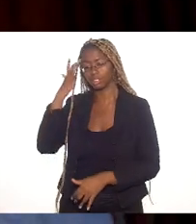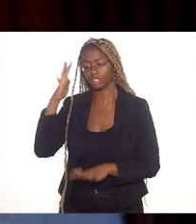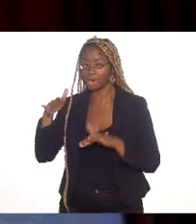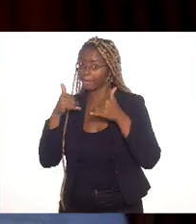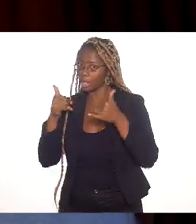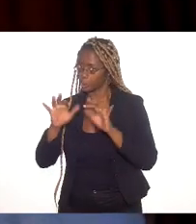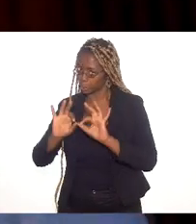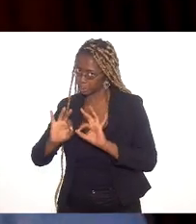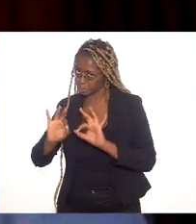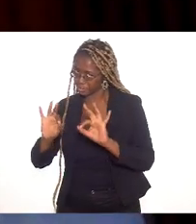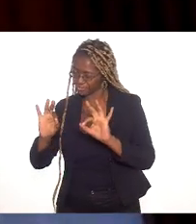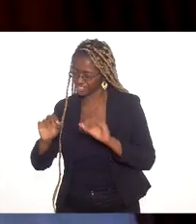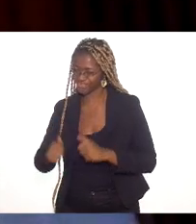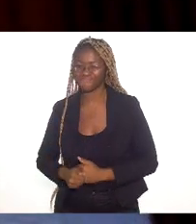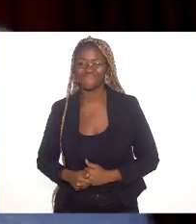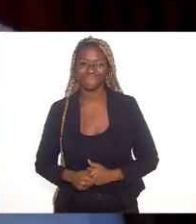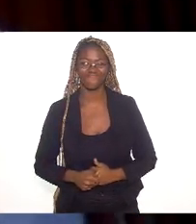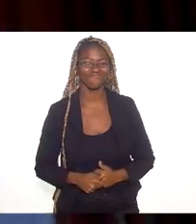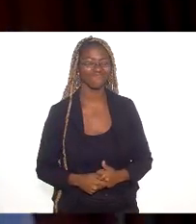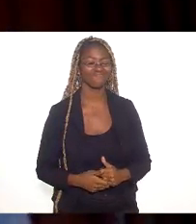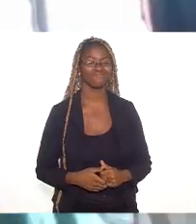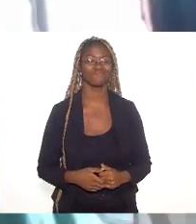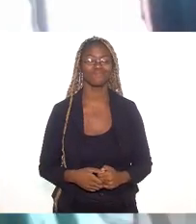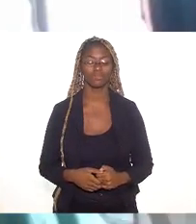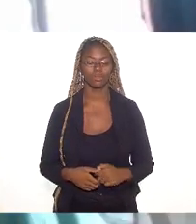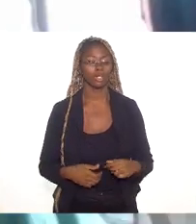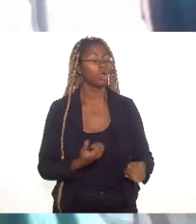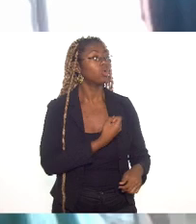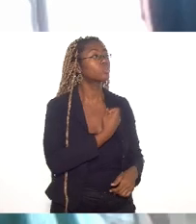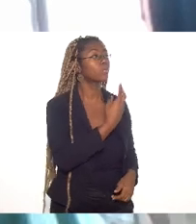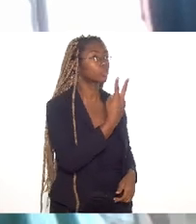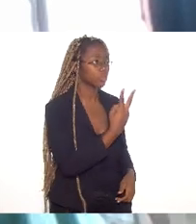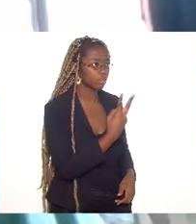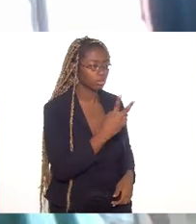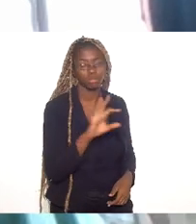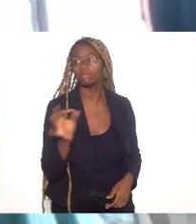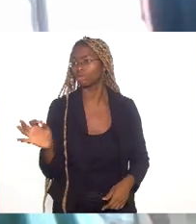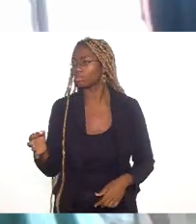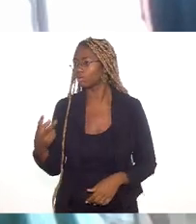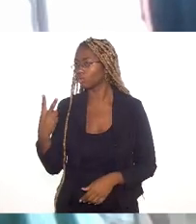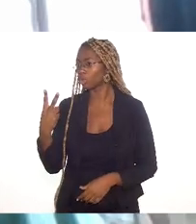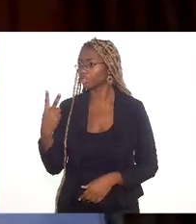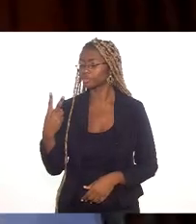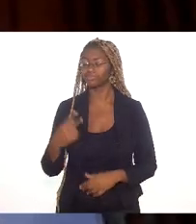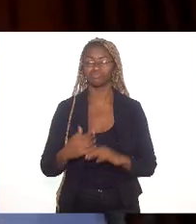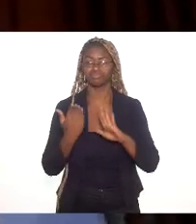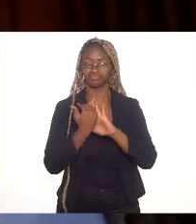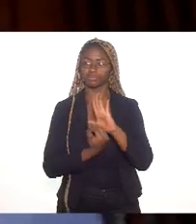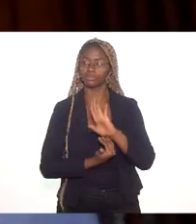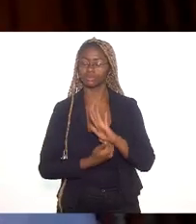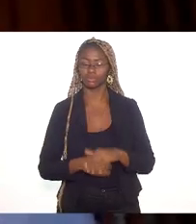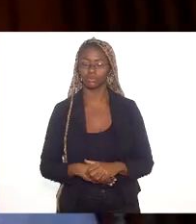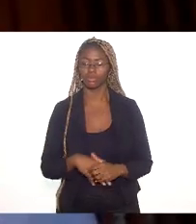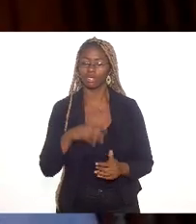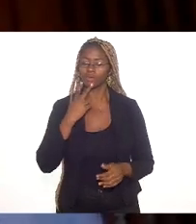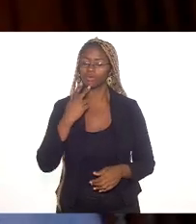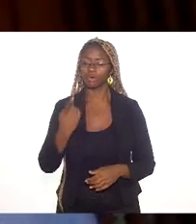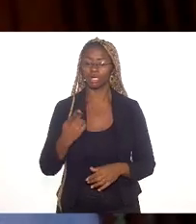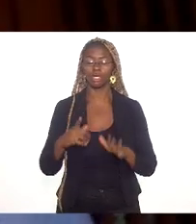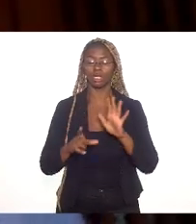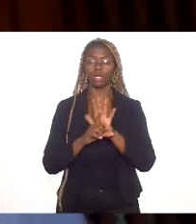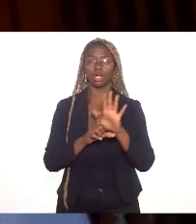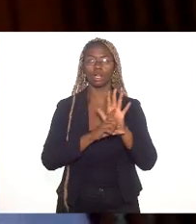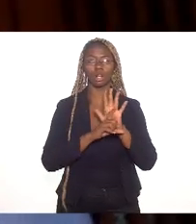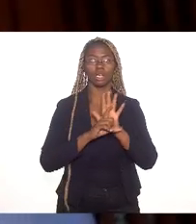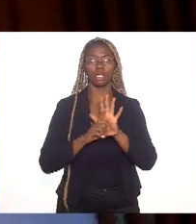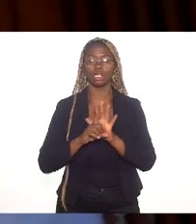redondinho. Beleza. Todos que trabalharam. Dois, a pauta. Funcionalidade, legalidade, juridicidade,